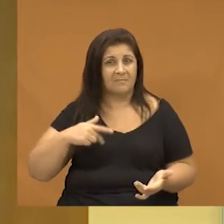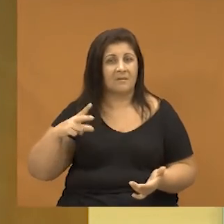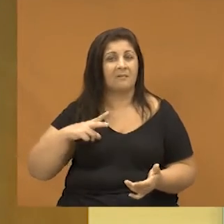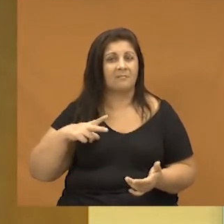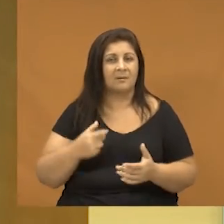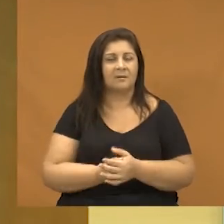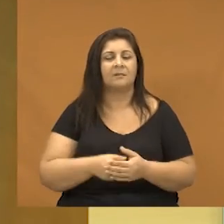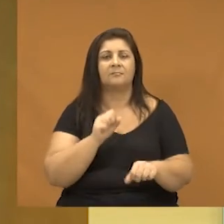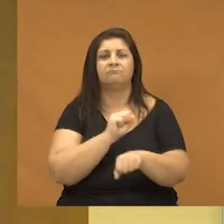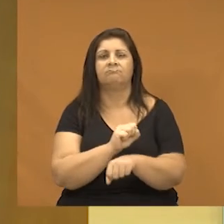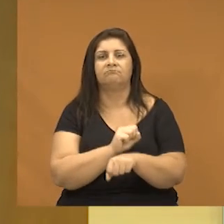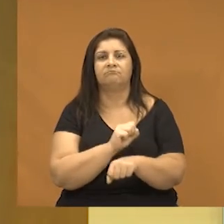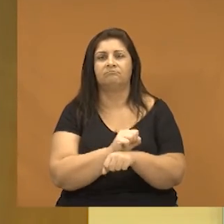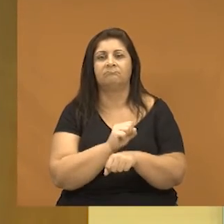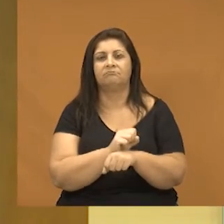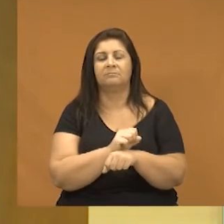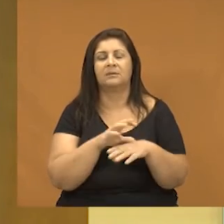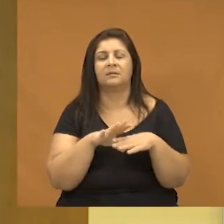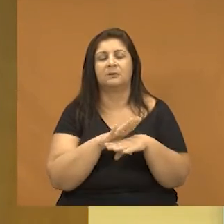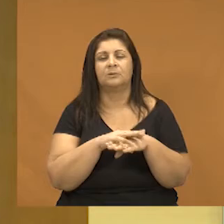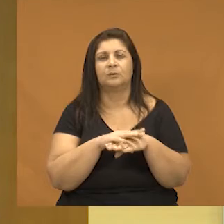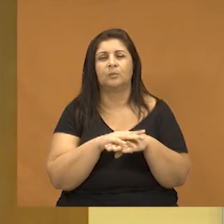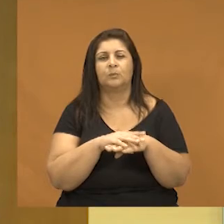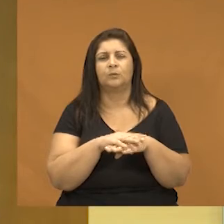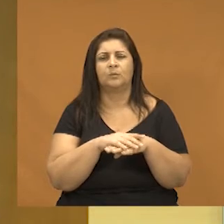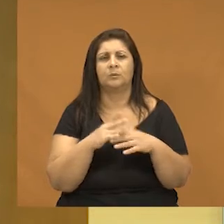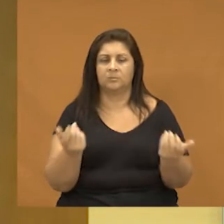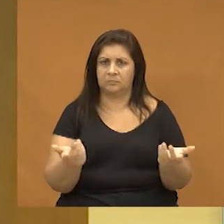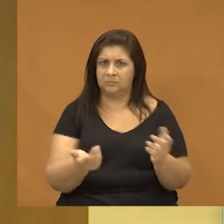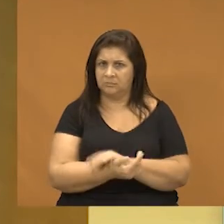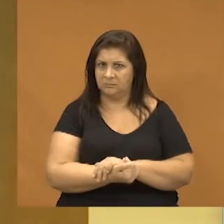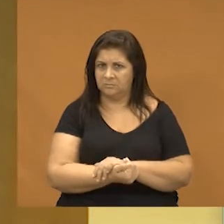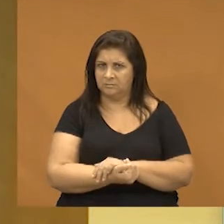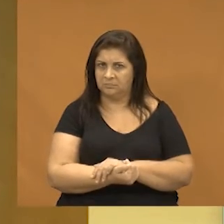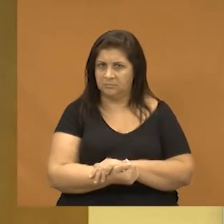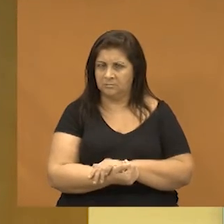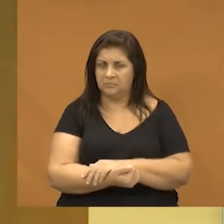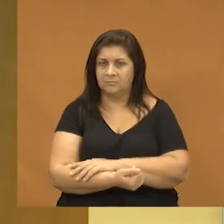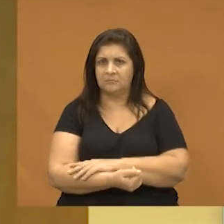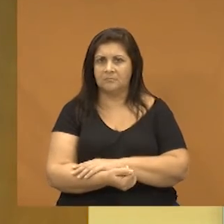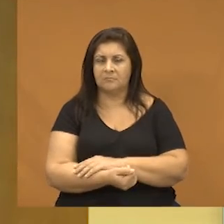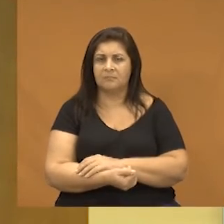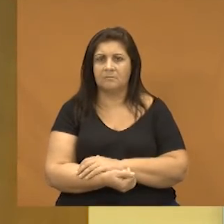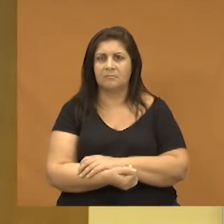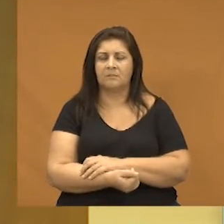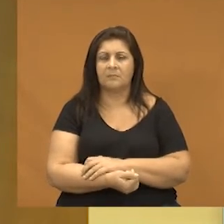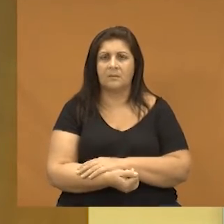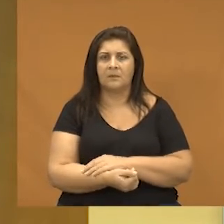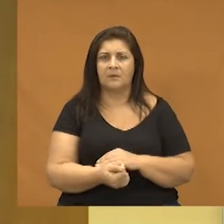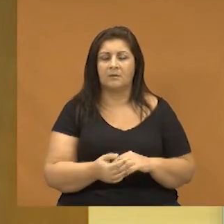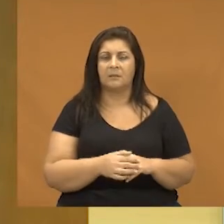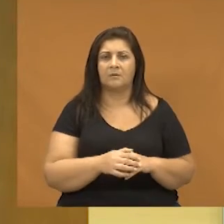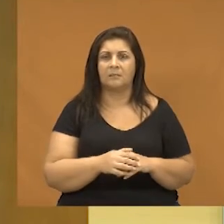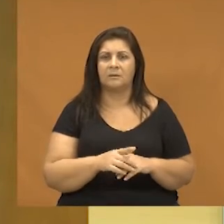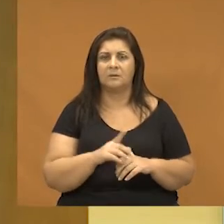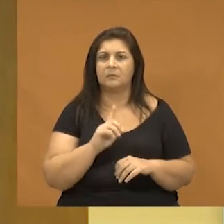vezes, aguardando com uma enfermidade, meses, uma consulta médica. E isso não é só a demanda e